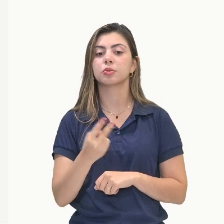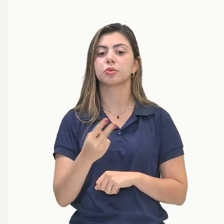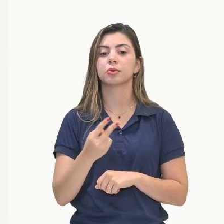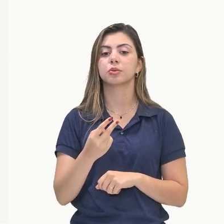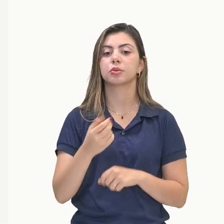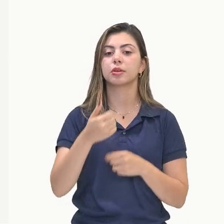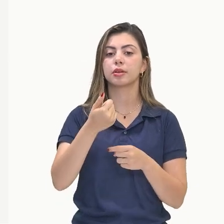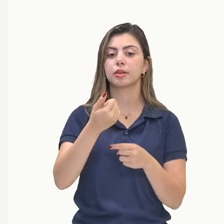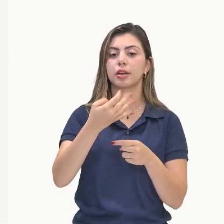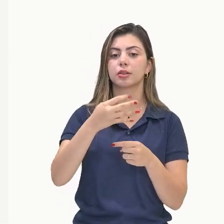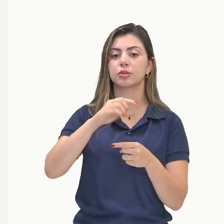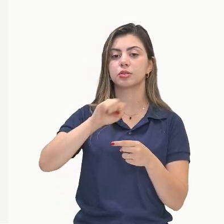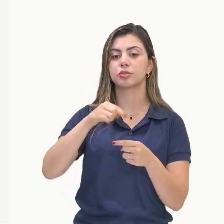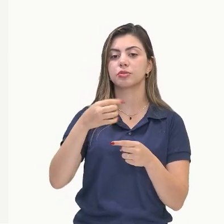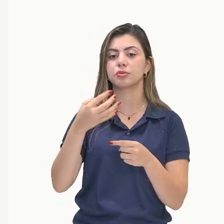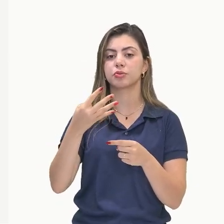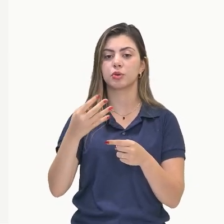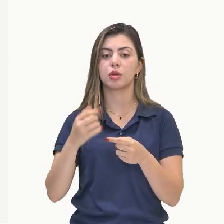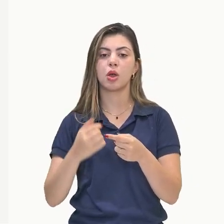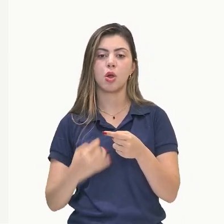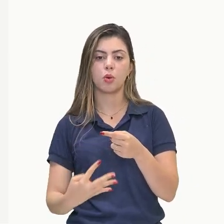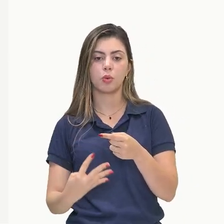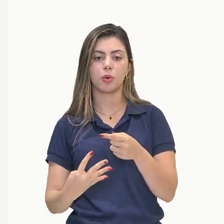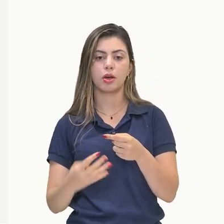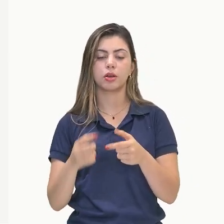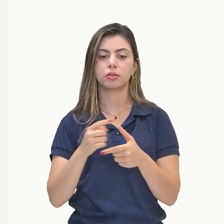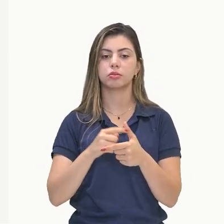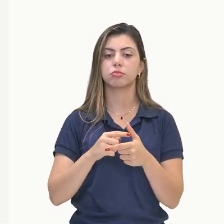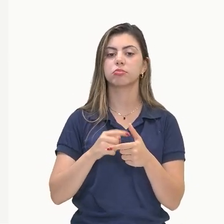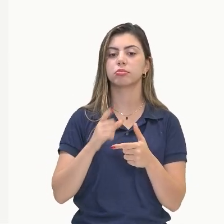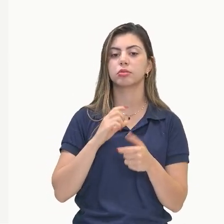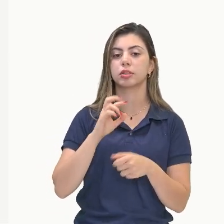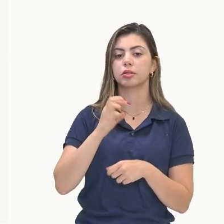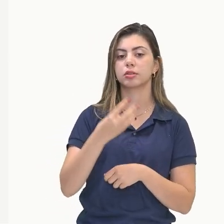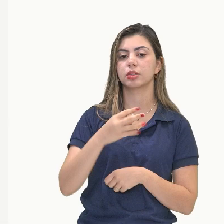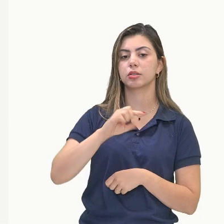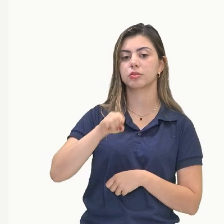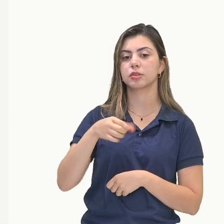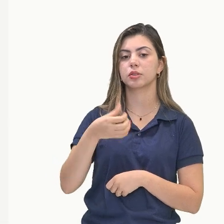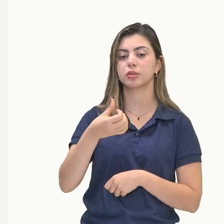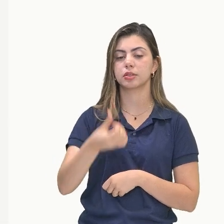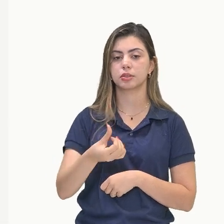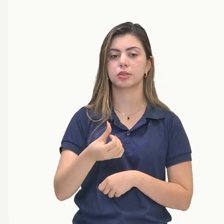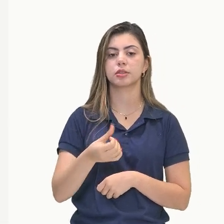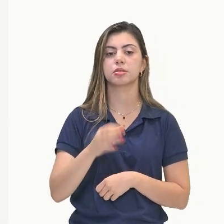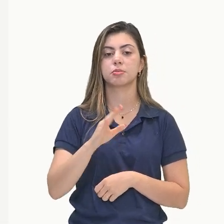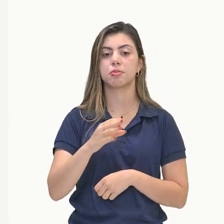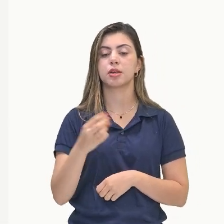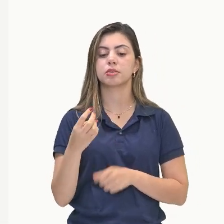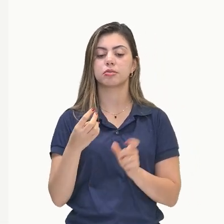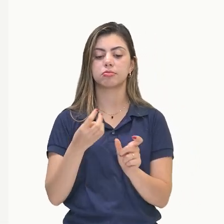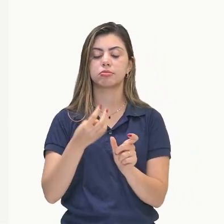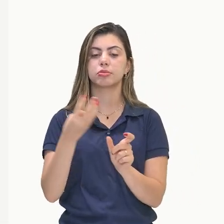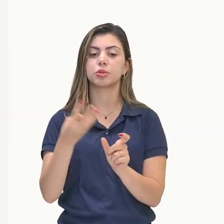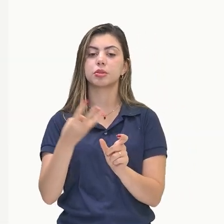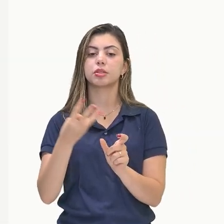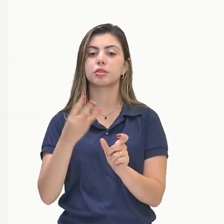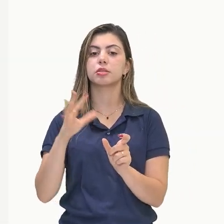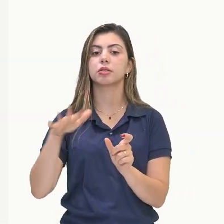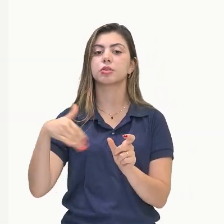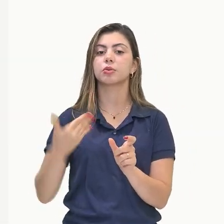14 dividido por 4, a diferença de potencial é 3,6. E no terceiro capacitor, nós